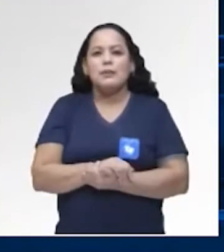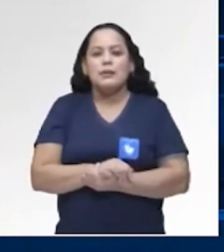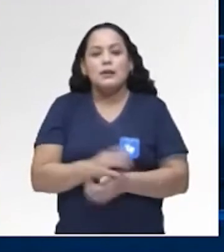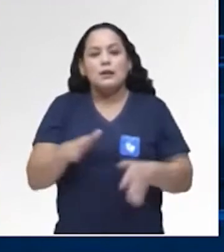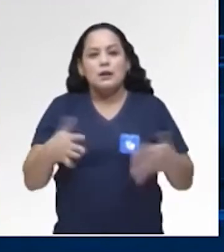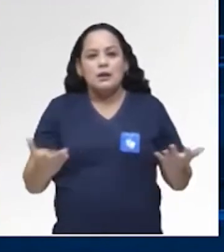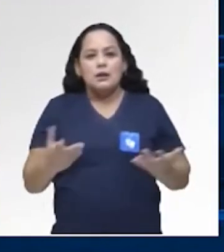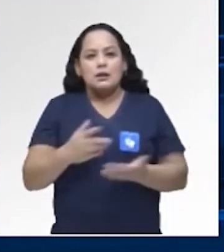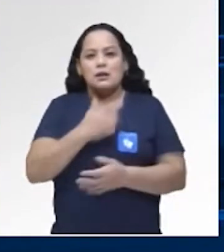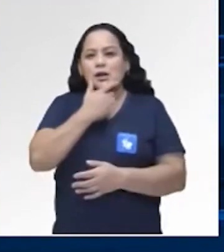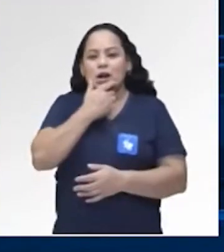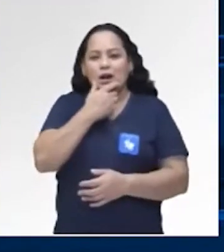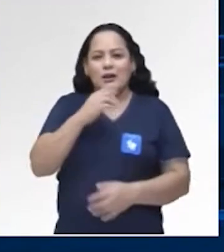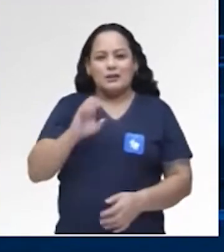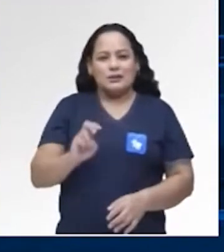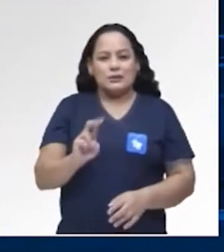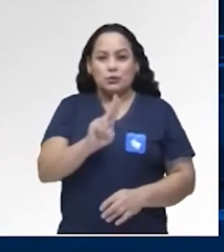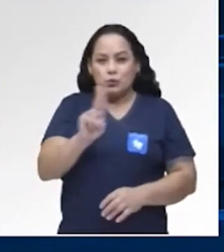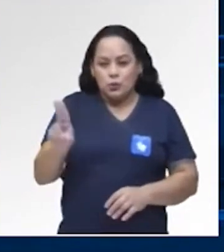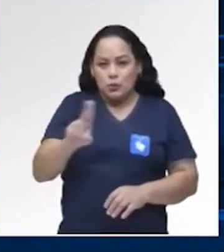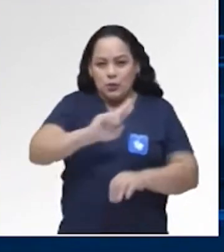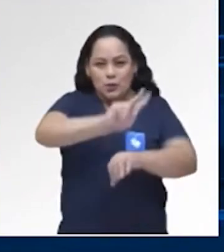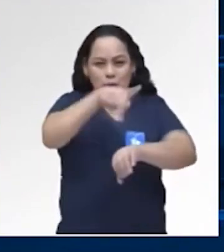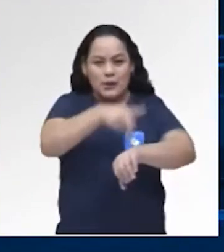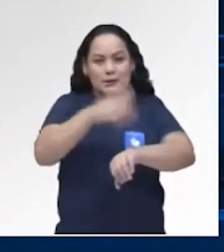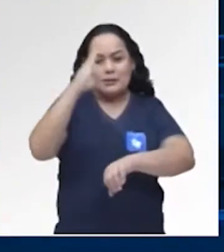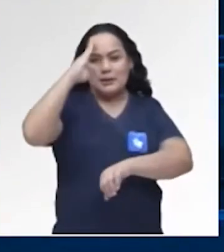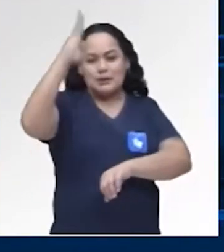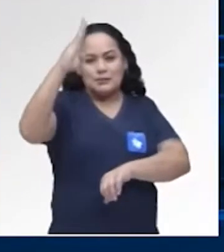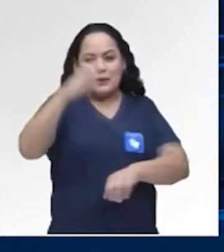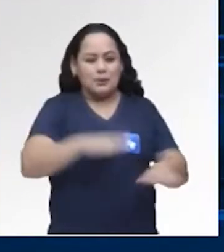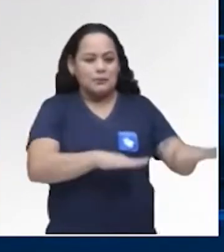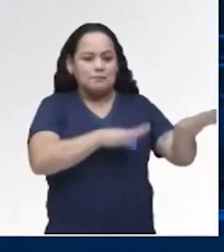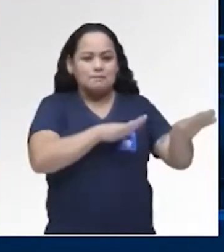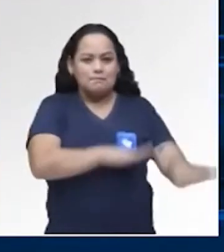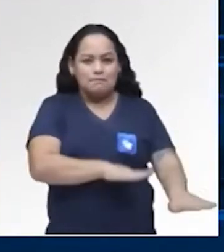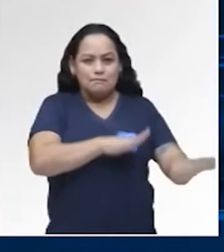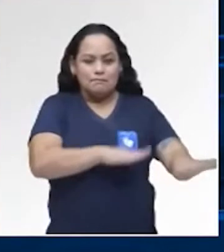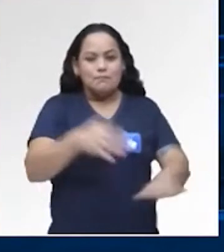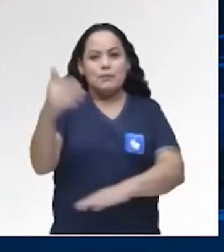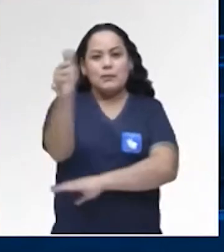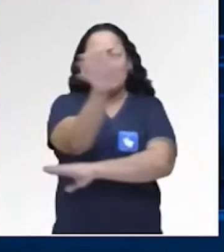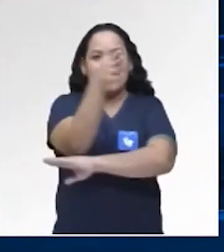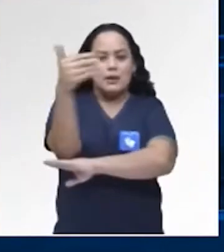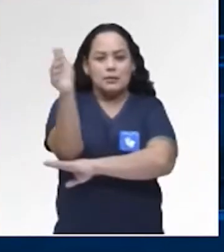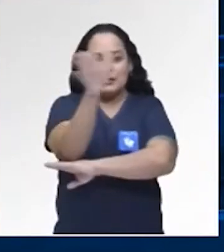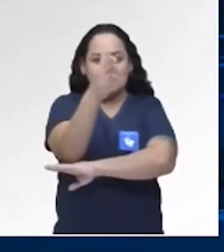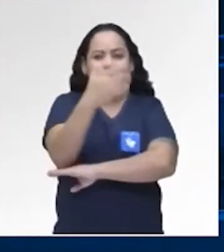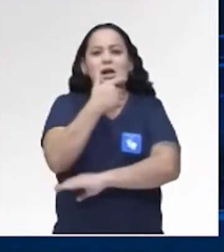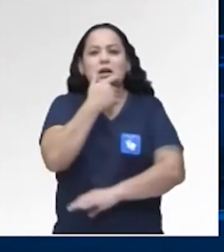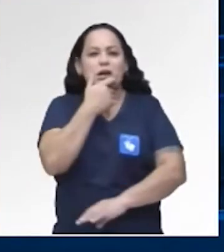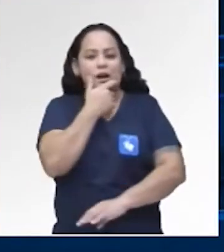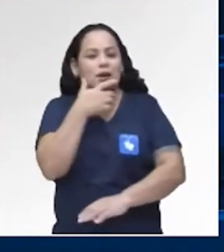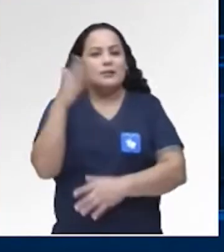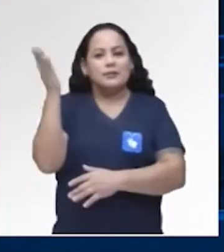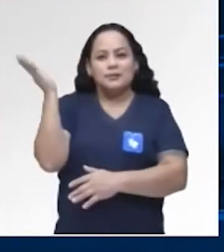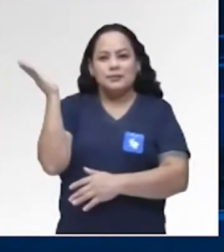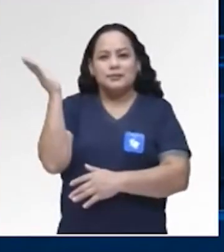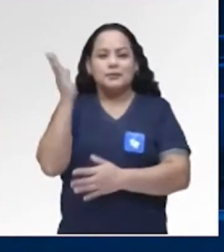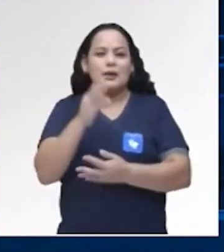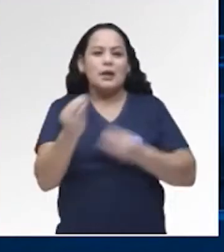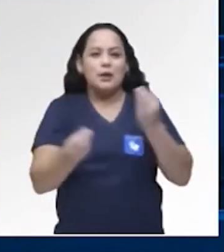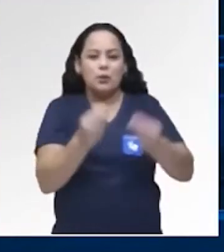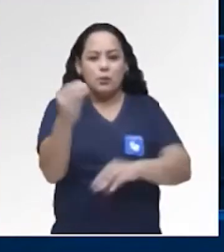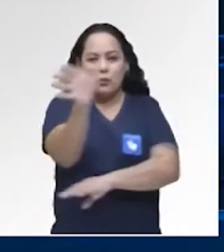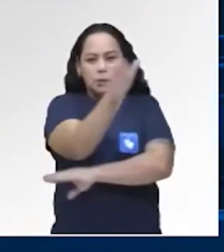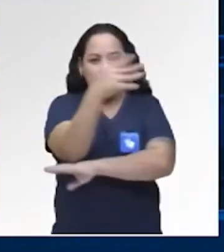gente, England, que é o país principal aí do Reino Unido, né? A bandeira da Inglaterra, né? England, é uma bandeira